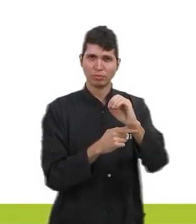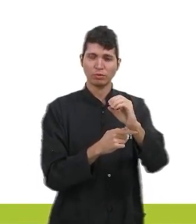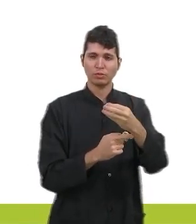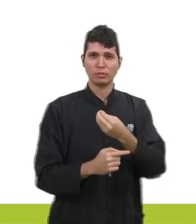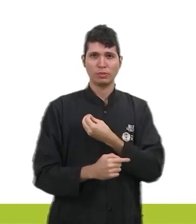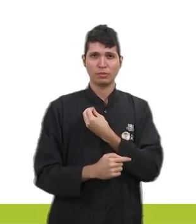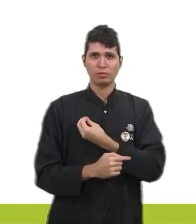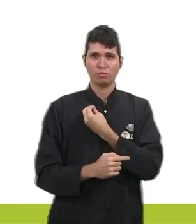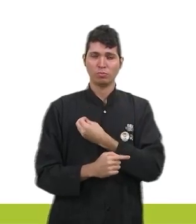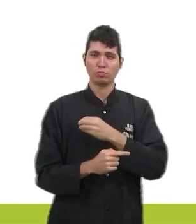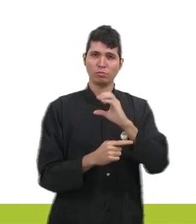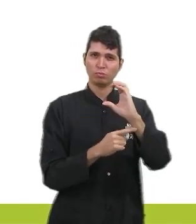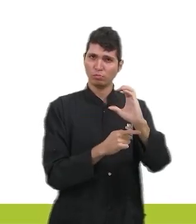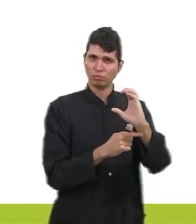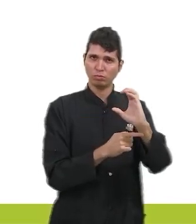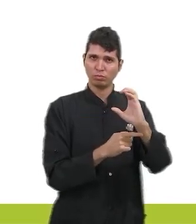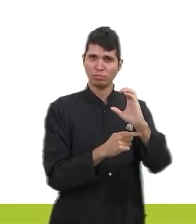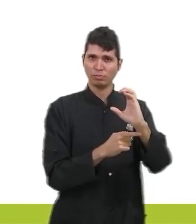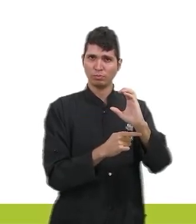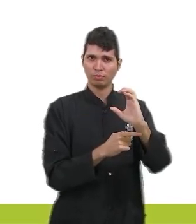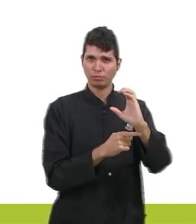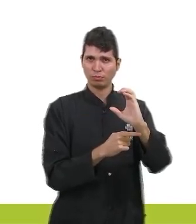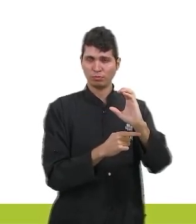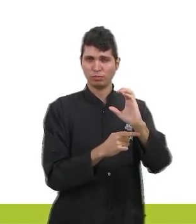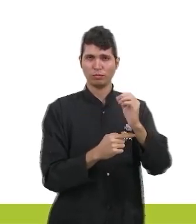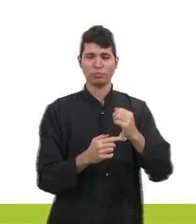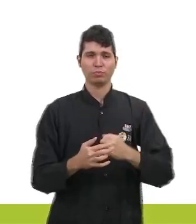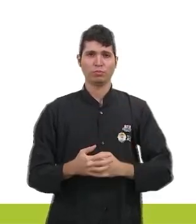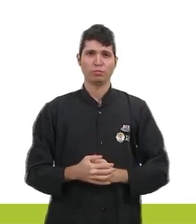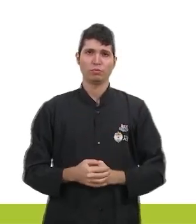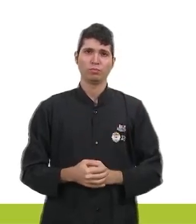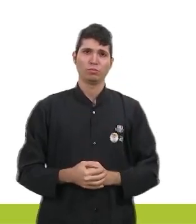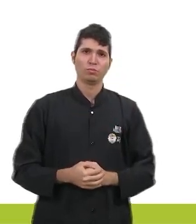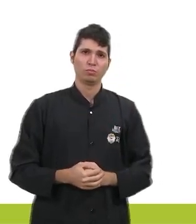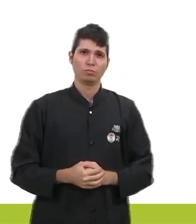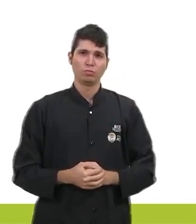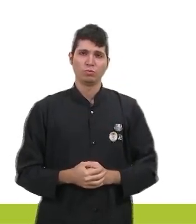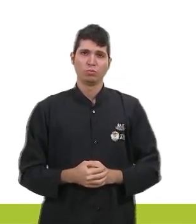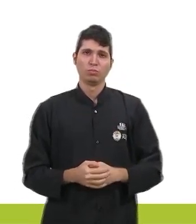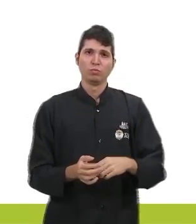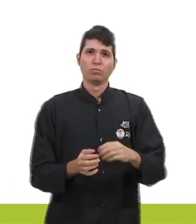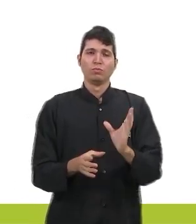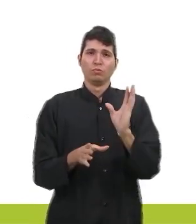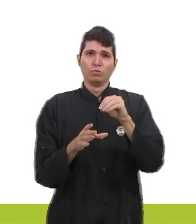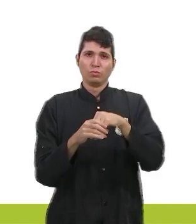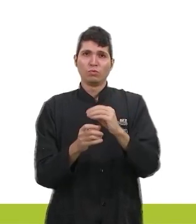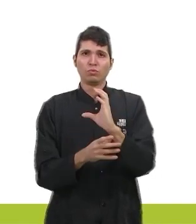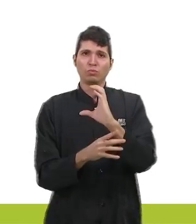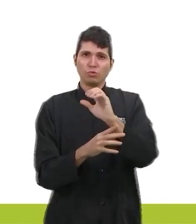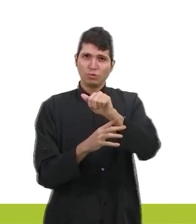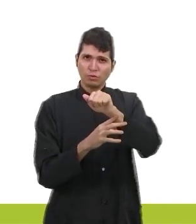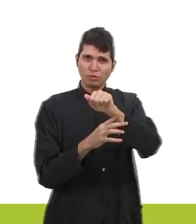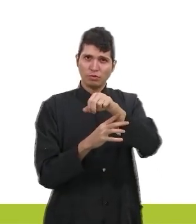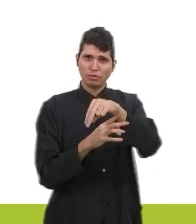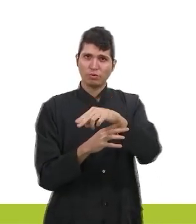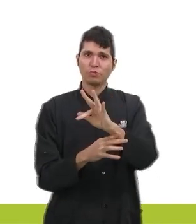de carbono. Então, ok aí na questão. No canfeno, eu tenho alguns formatos de ciclos